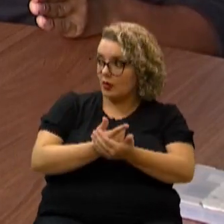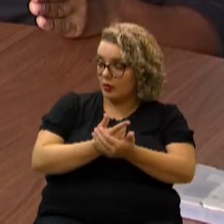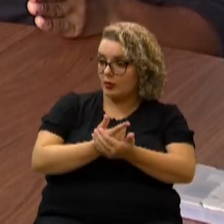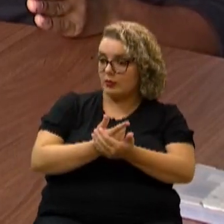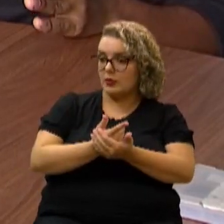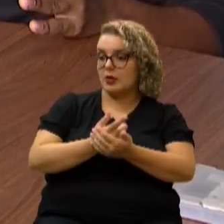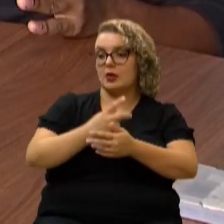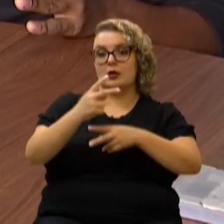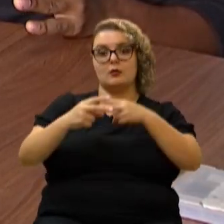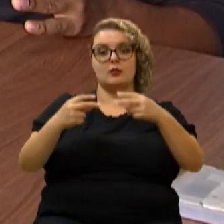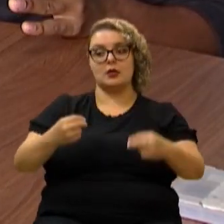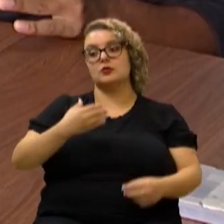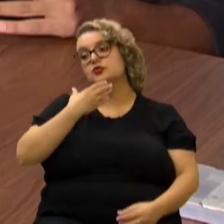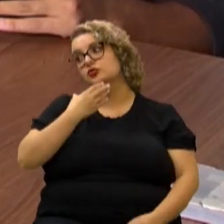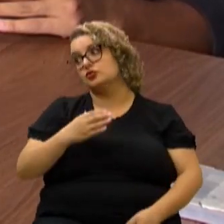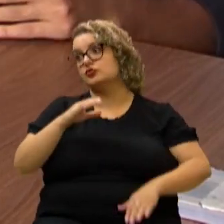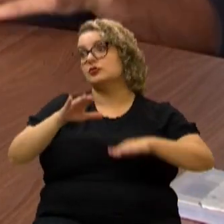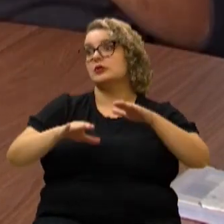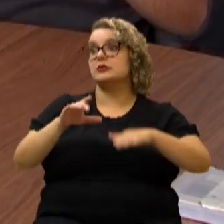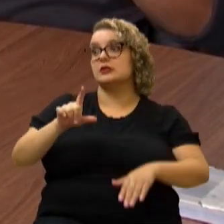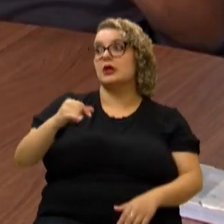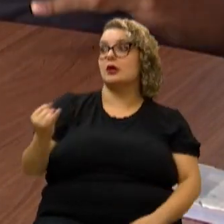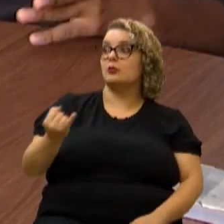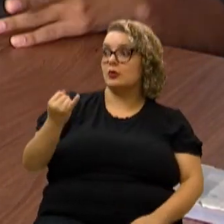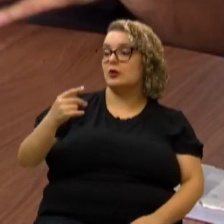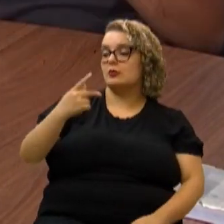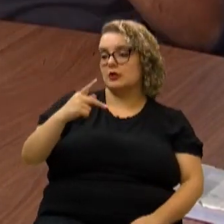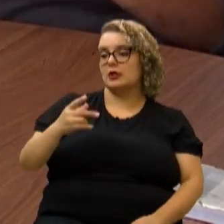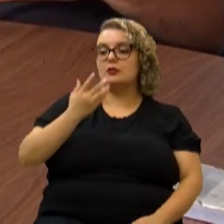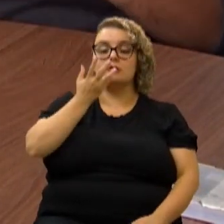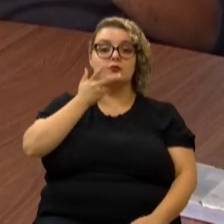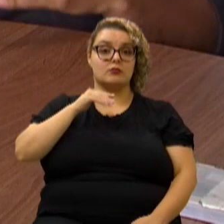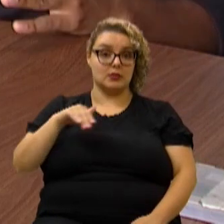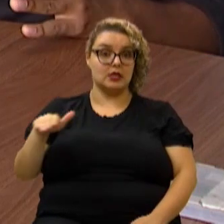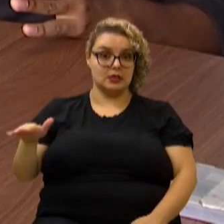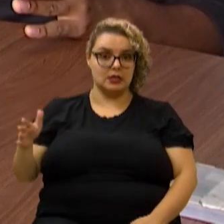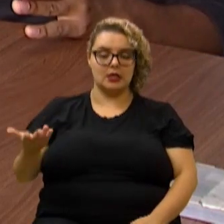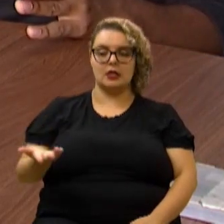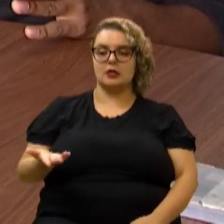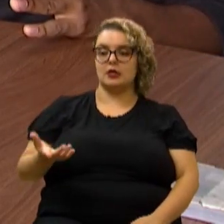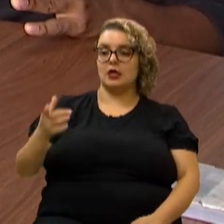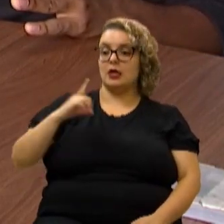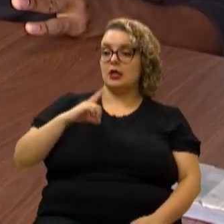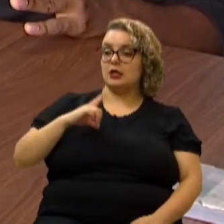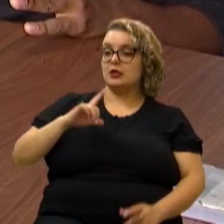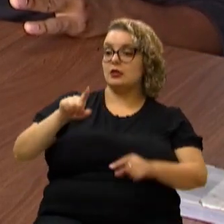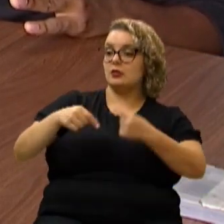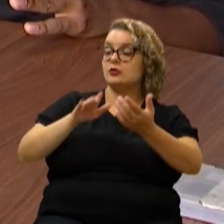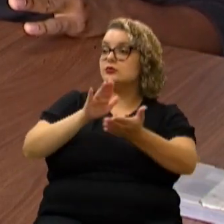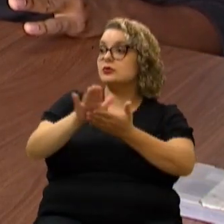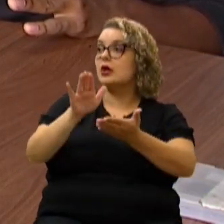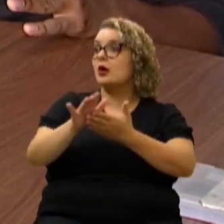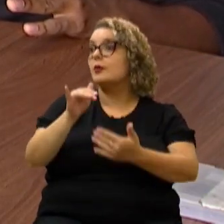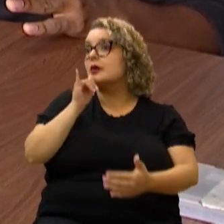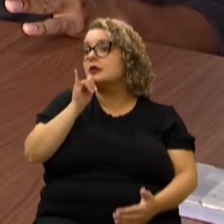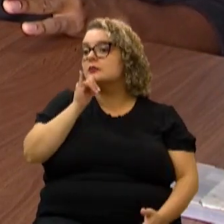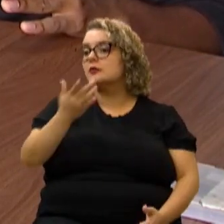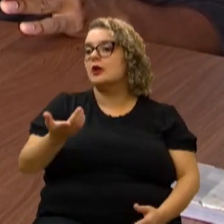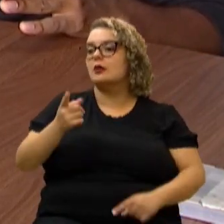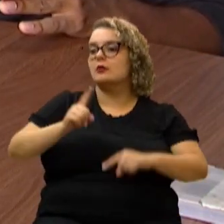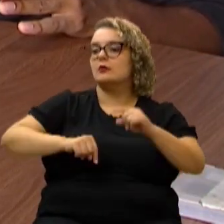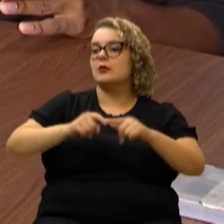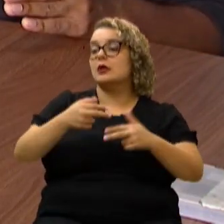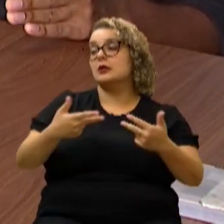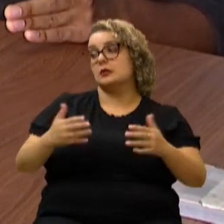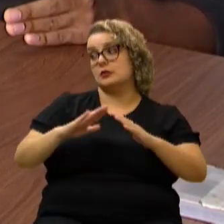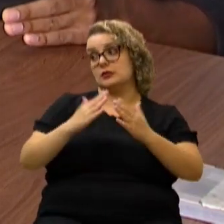tem que comprar presente de Natal, porque muitas vezes é importante para eles, para as crianças e etc., existem também outros gastos, como